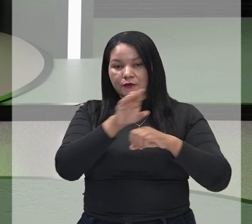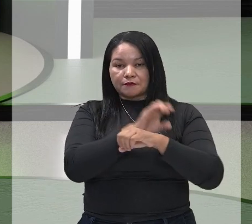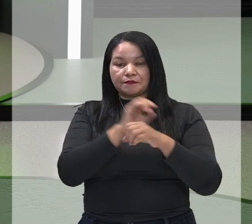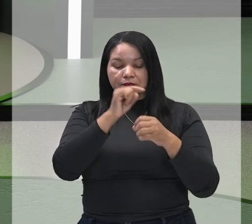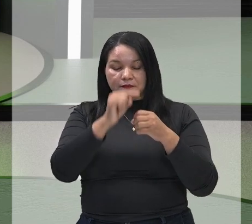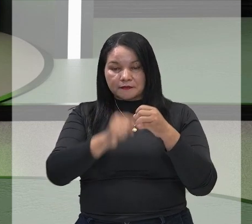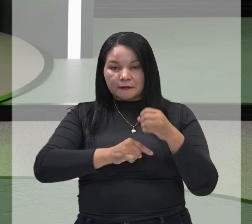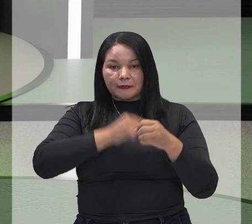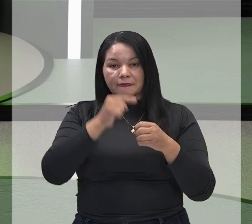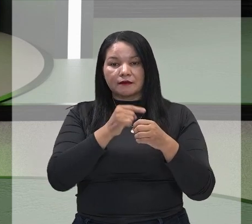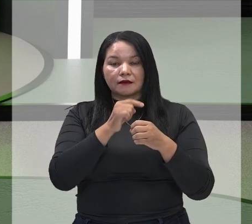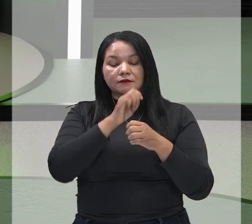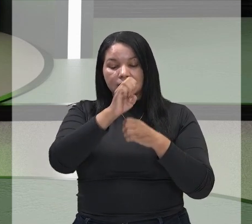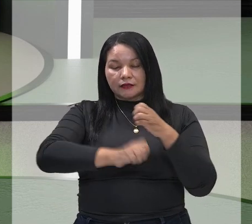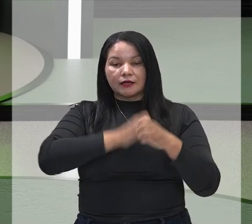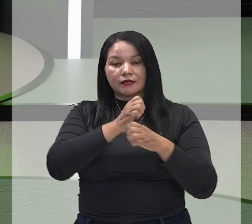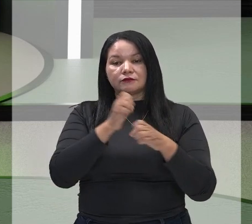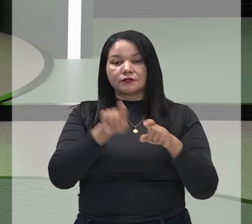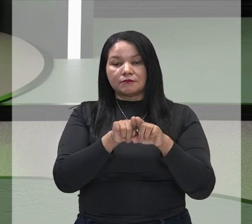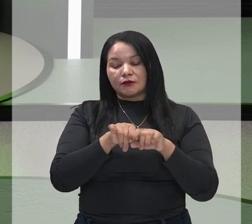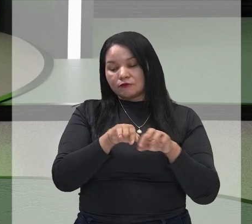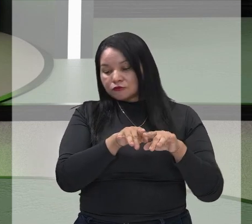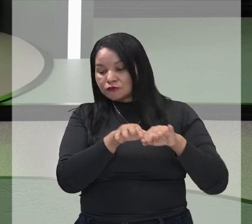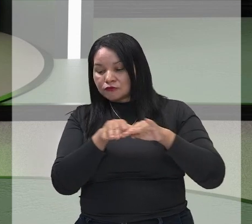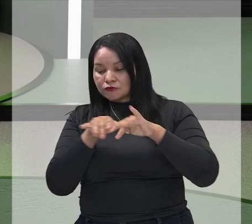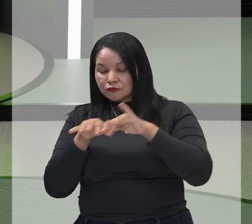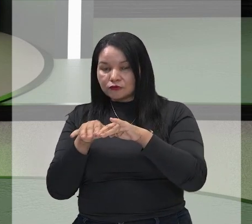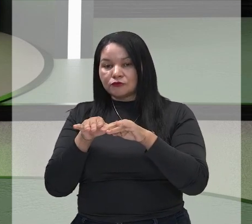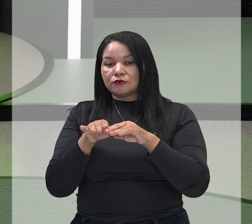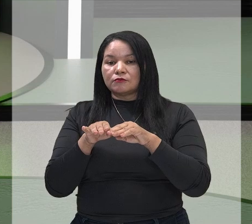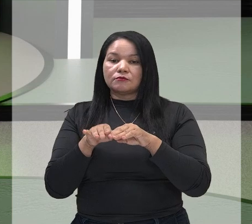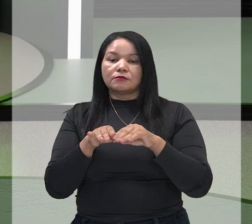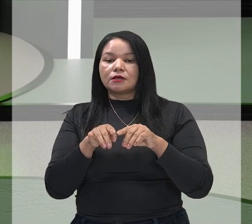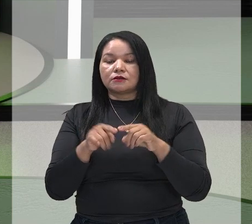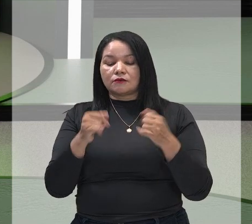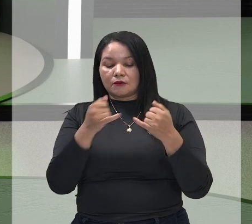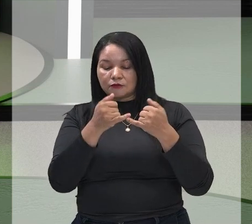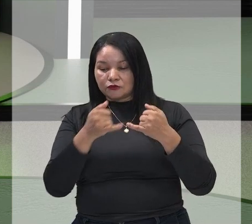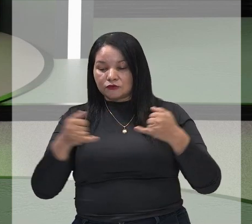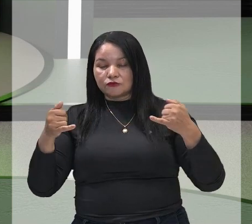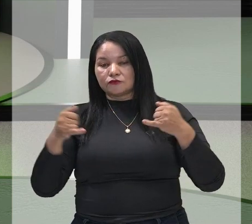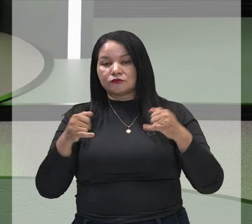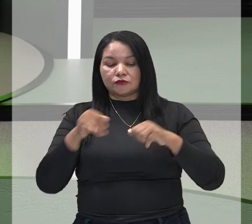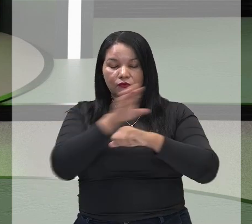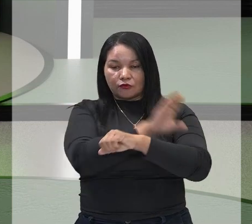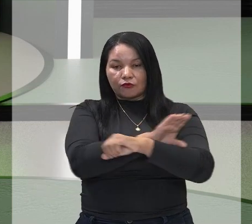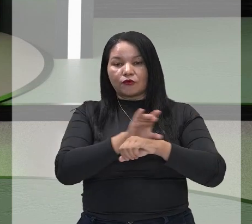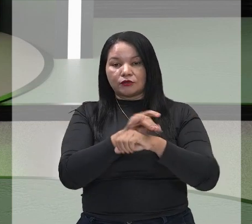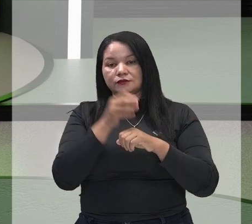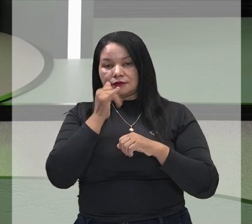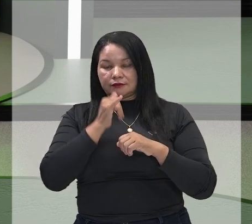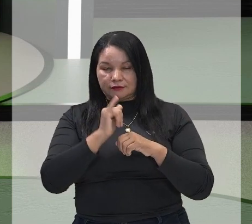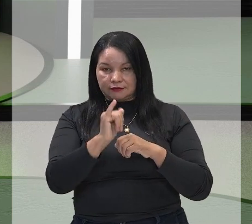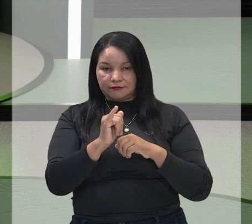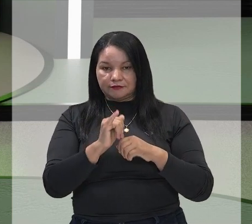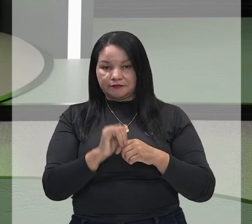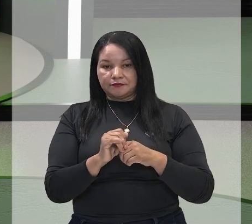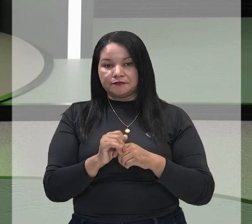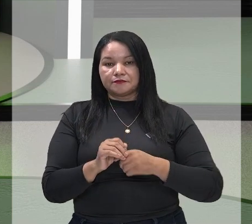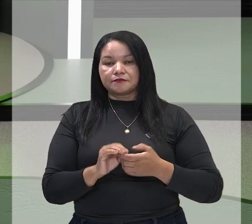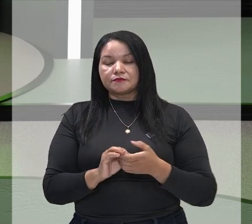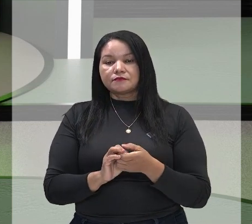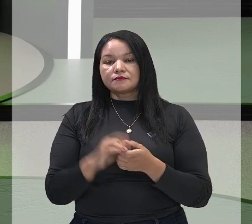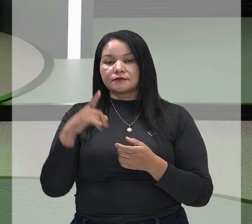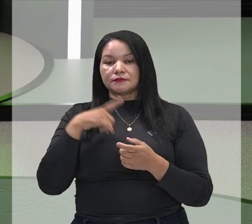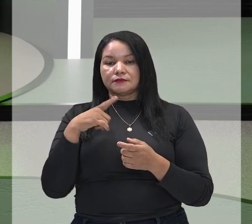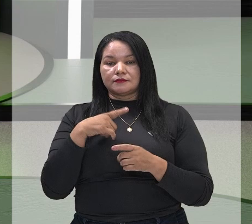ponto e se movimentem até outro a partir de uma corrente elétrica, consistindo numa corrente elétrica. Nós temos